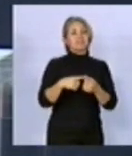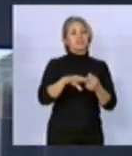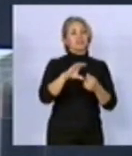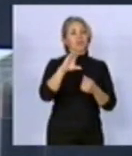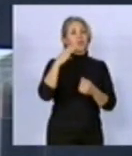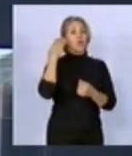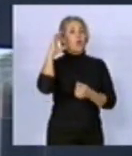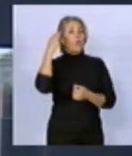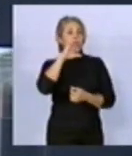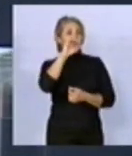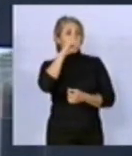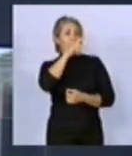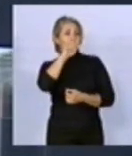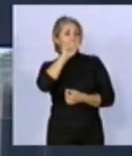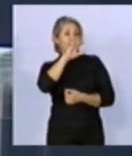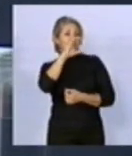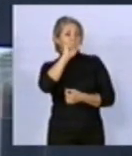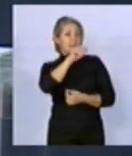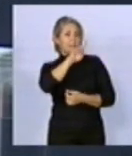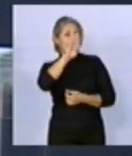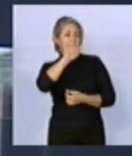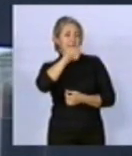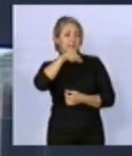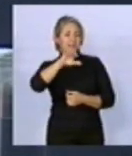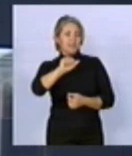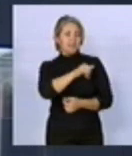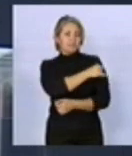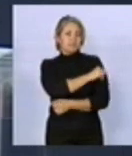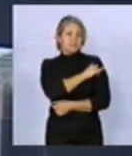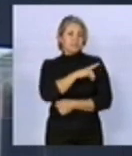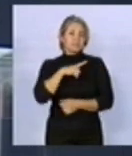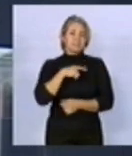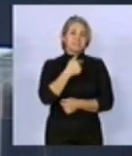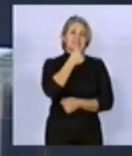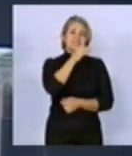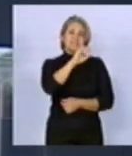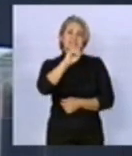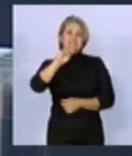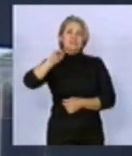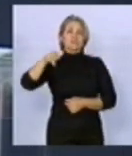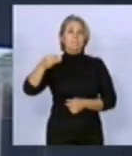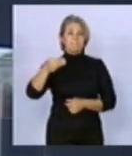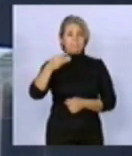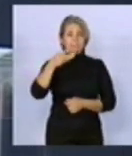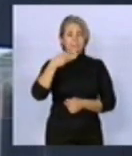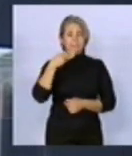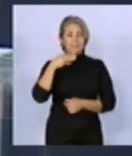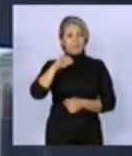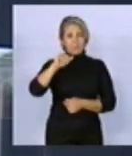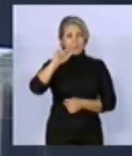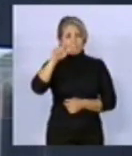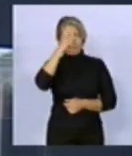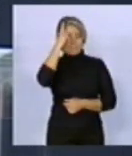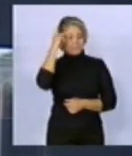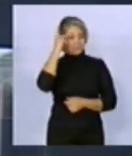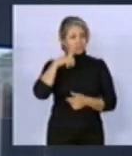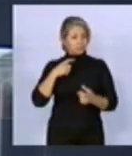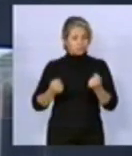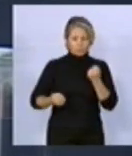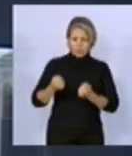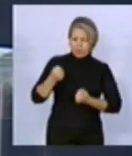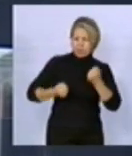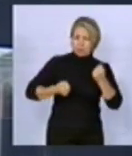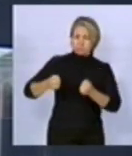talvez o mais conhecido bairro do brasil com 700 mil habitantes então se todos os veículos circulando no